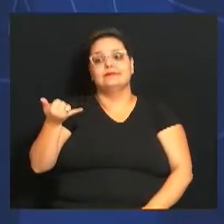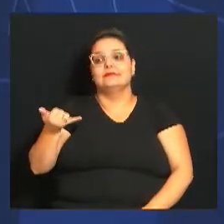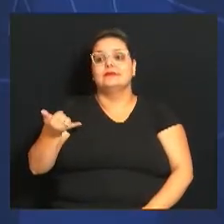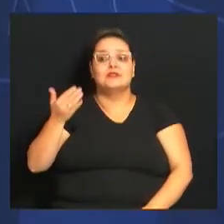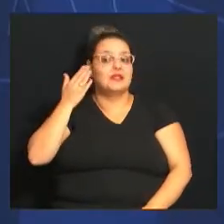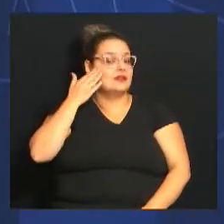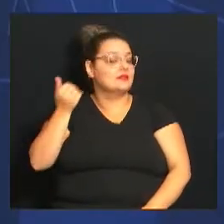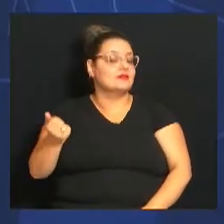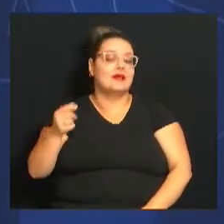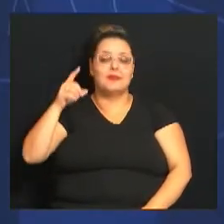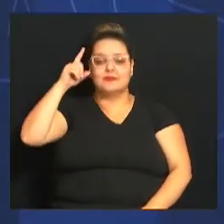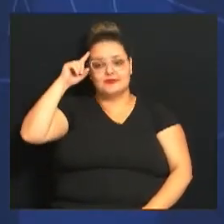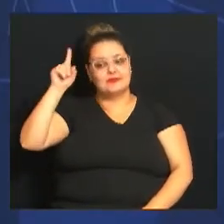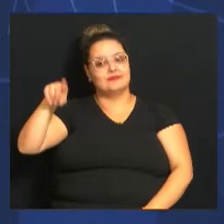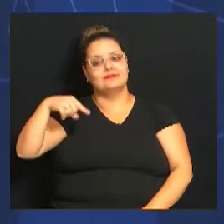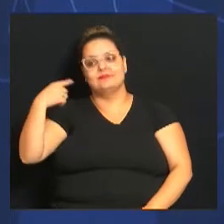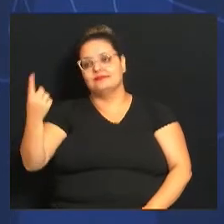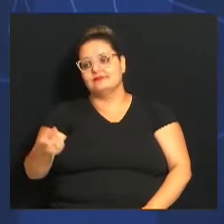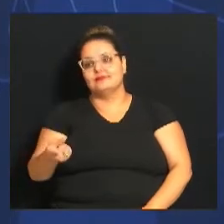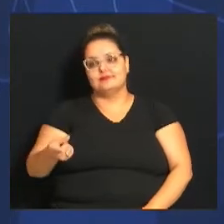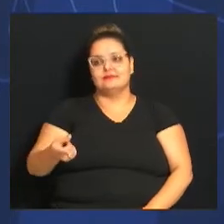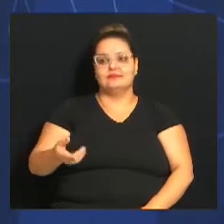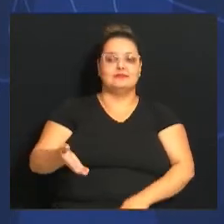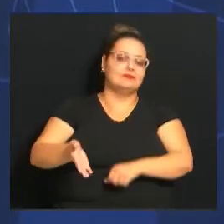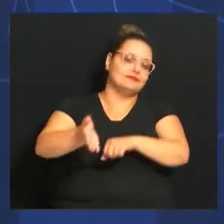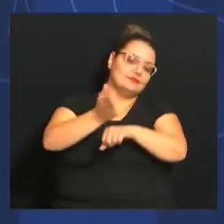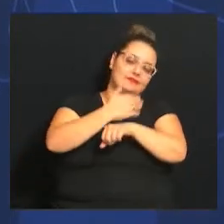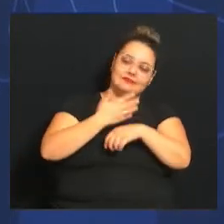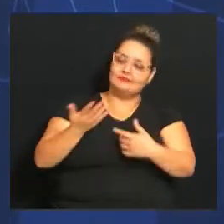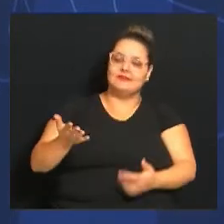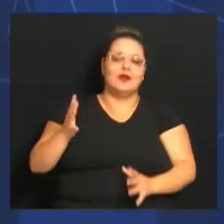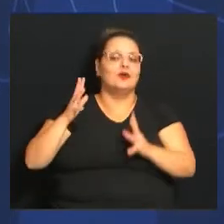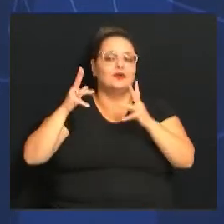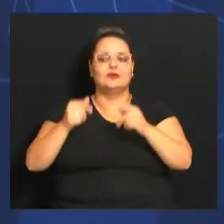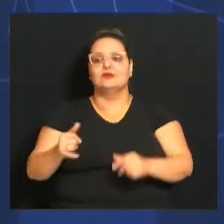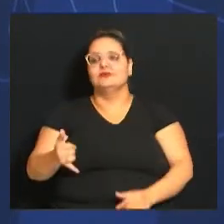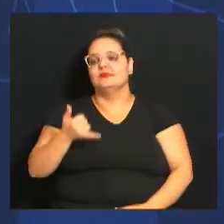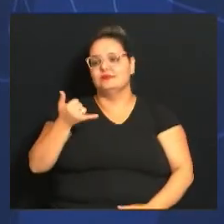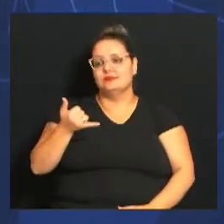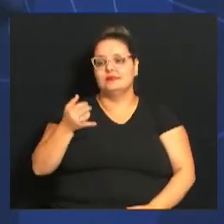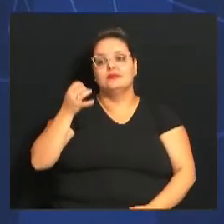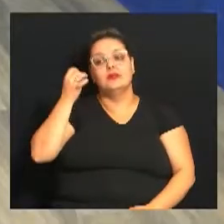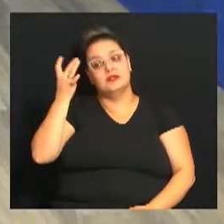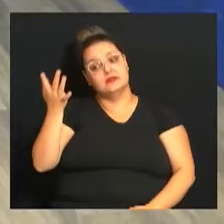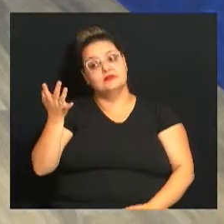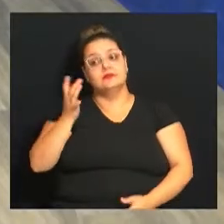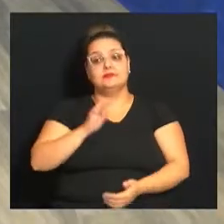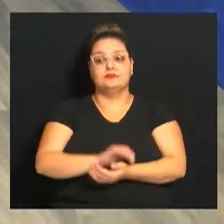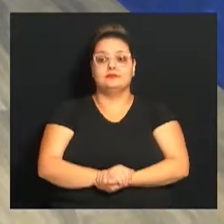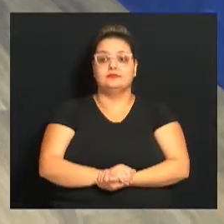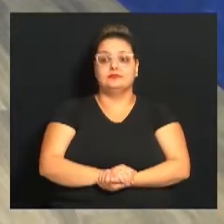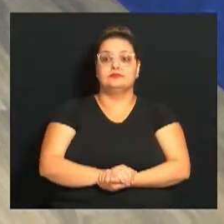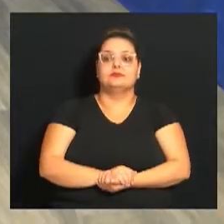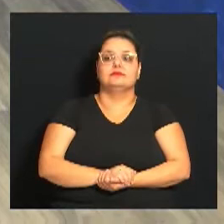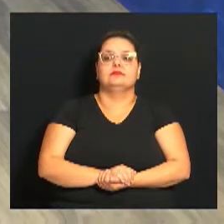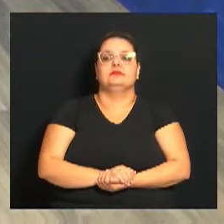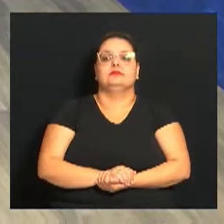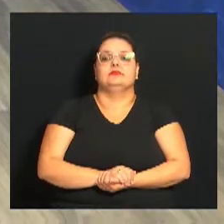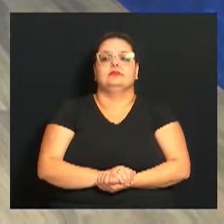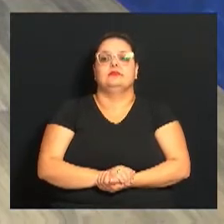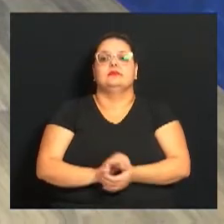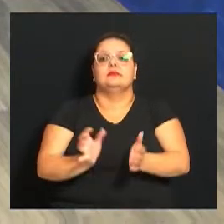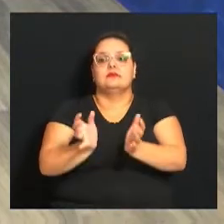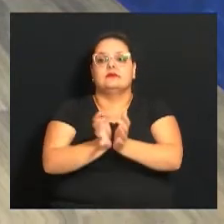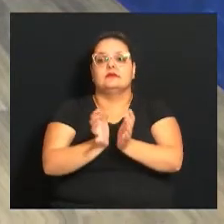do dia seguinte, do dia anterior, tá tudo aqui, ó. É muito mais fácil. E lia também a Placar, que era do Grupo Abril, né?